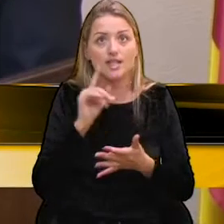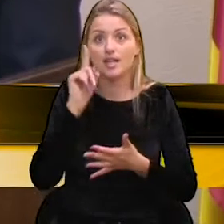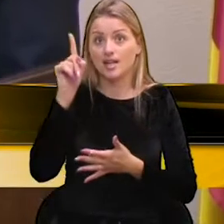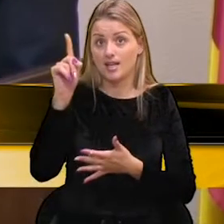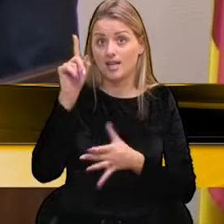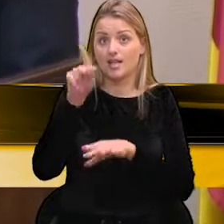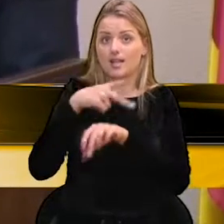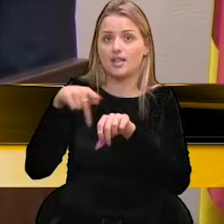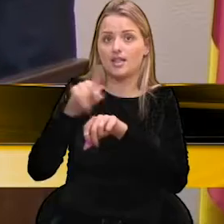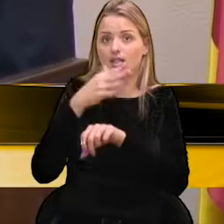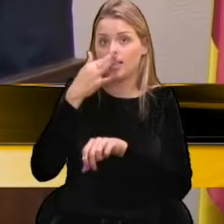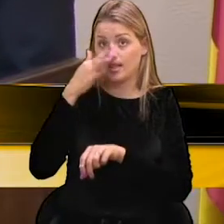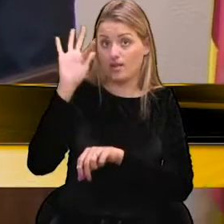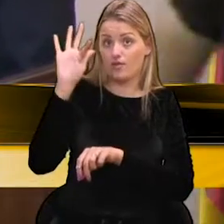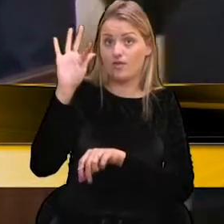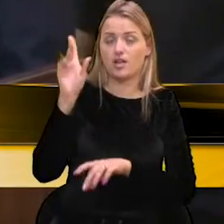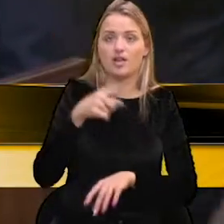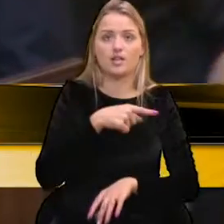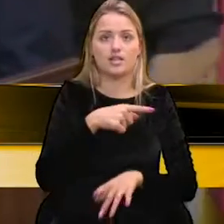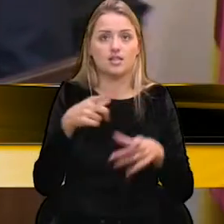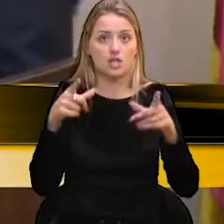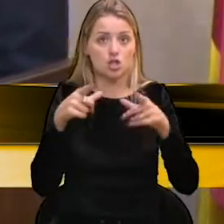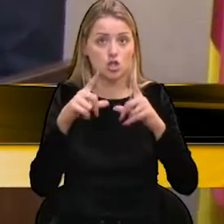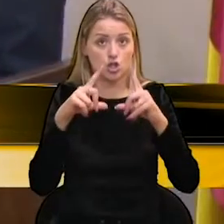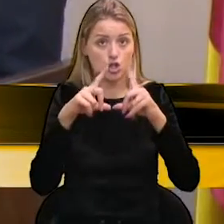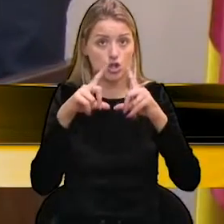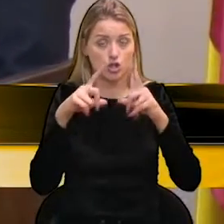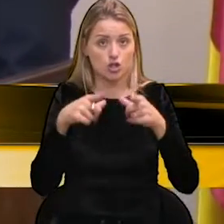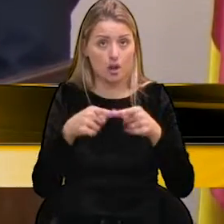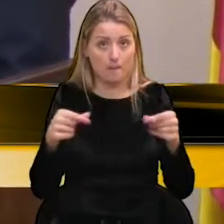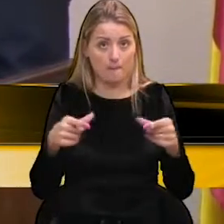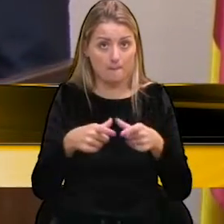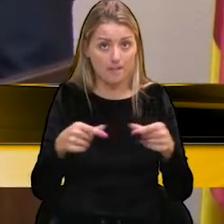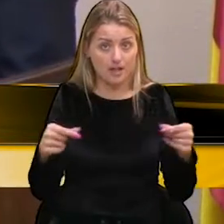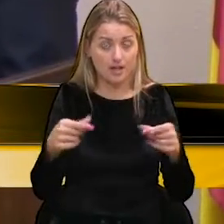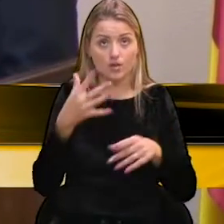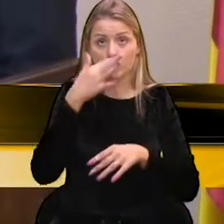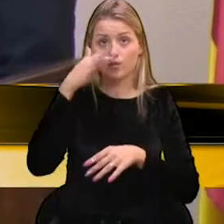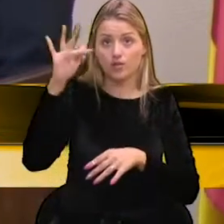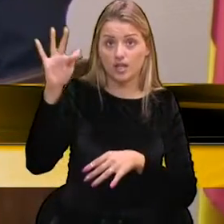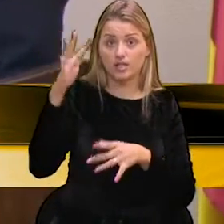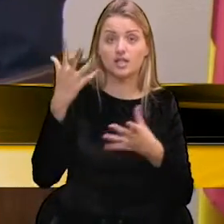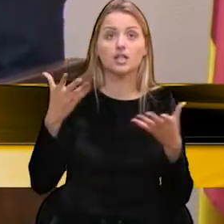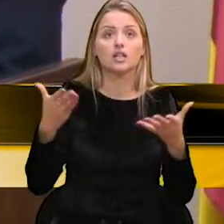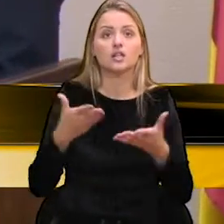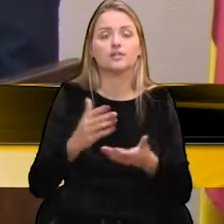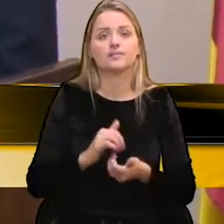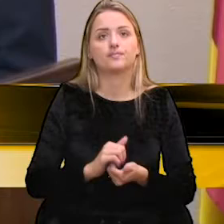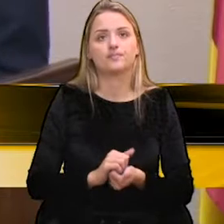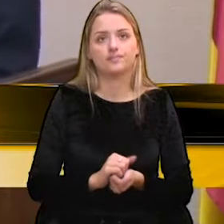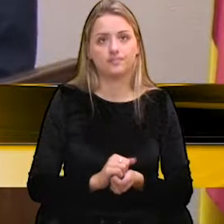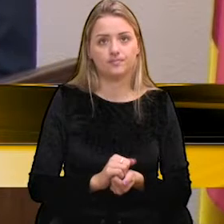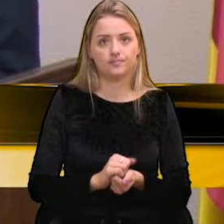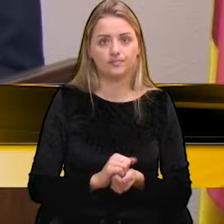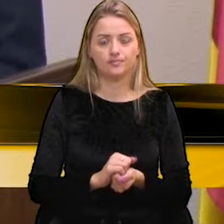vereadora Gladys, tanto no Japão quanto nos Estados Unidos, praticam isso já desde a metade.